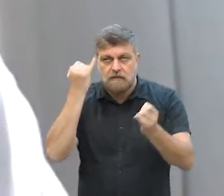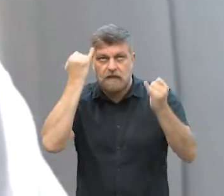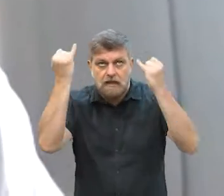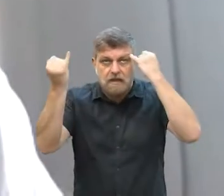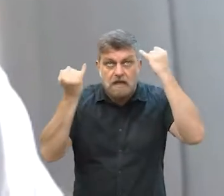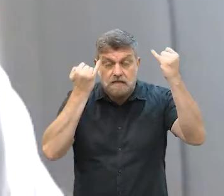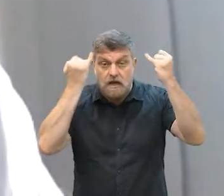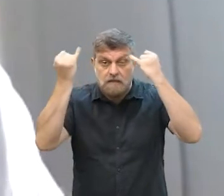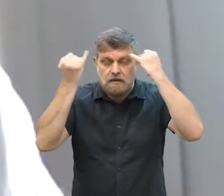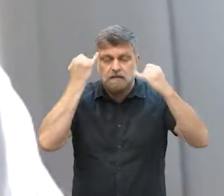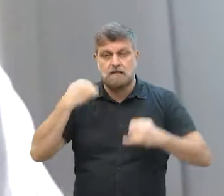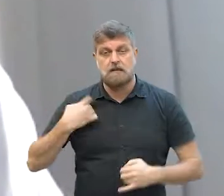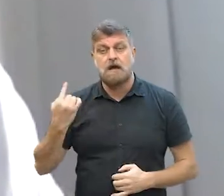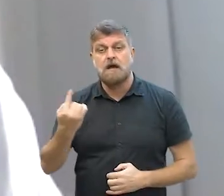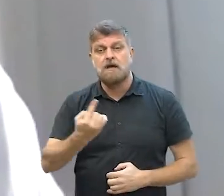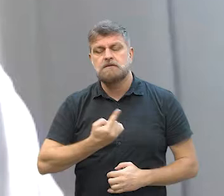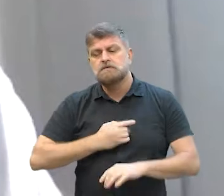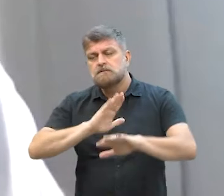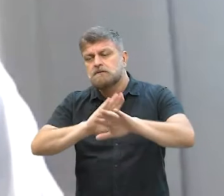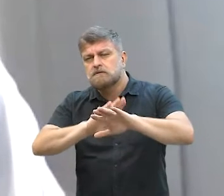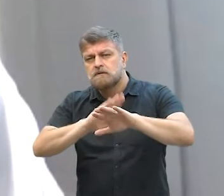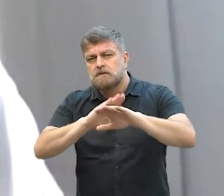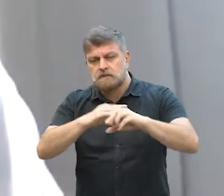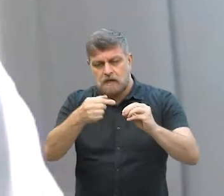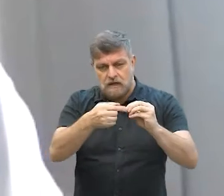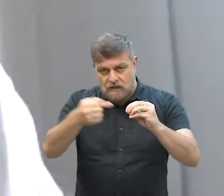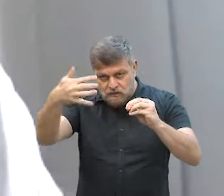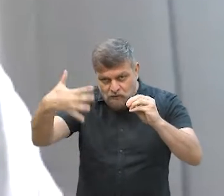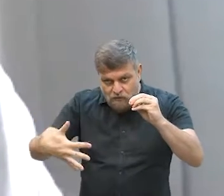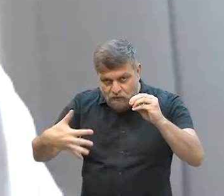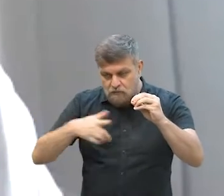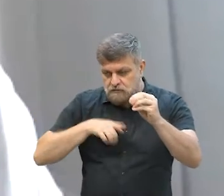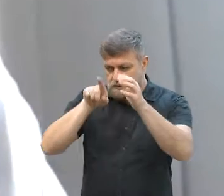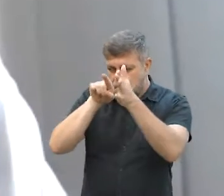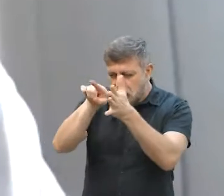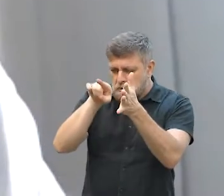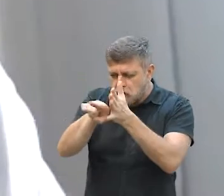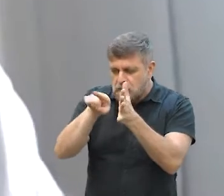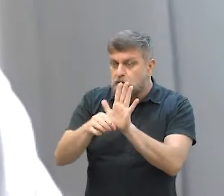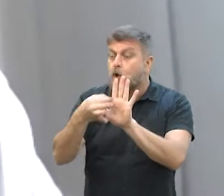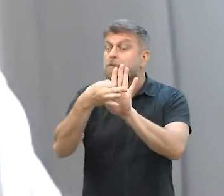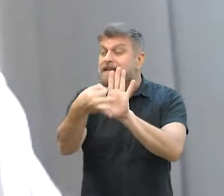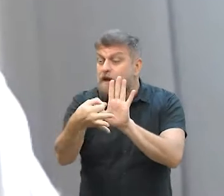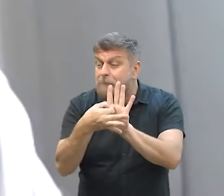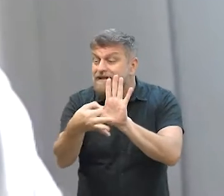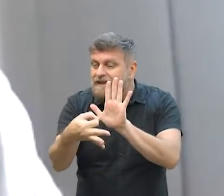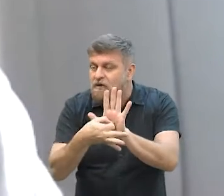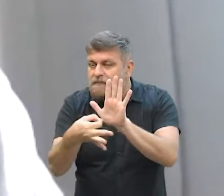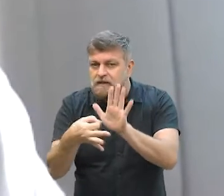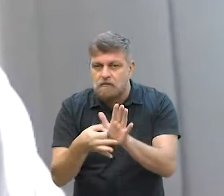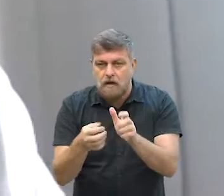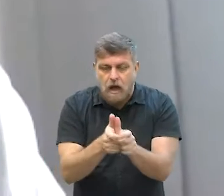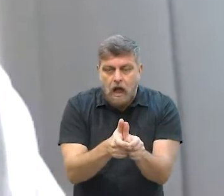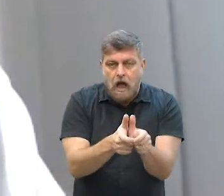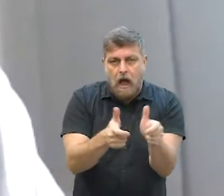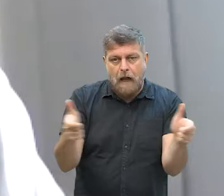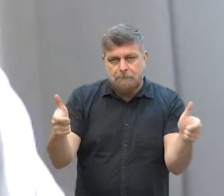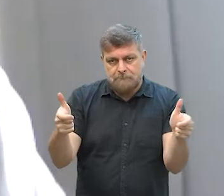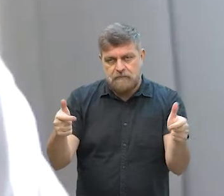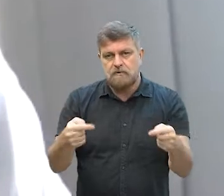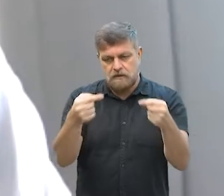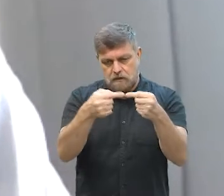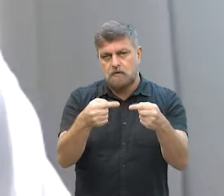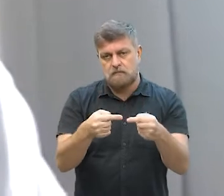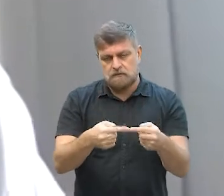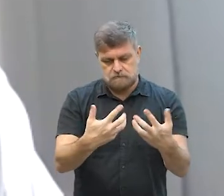ideias. A gente acabou fazendo um Google Forms para ver a opinião das pessoas, né, e ver o que de fato